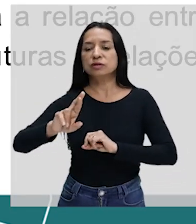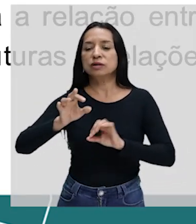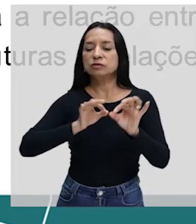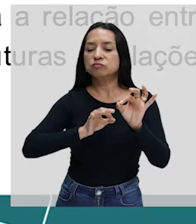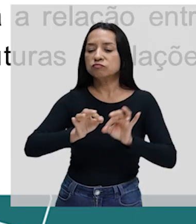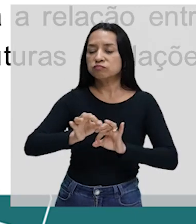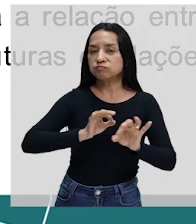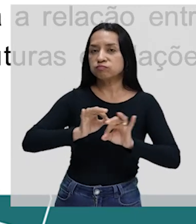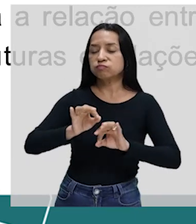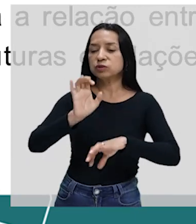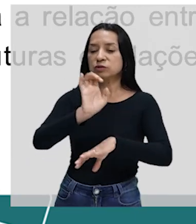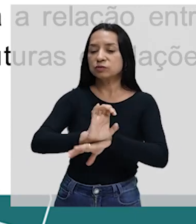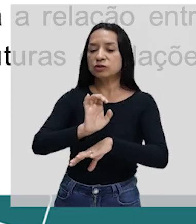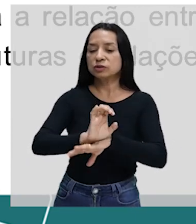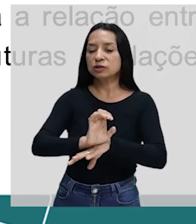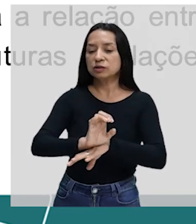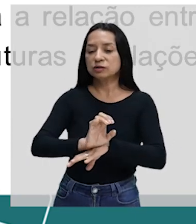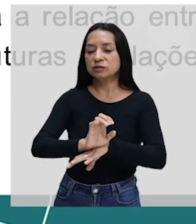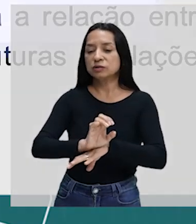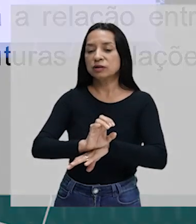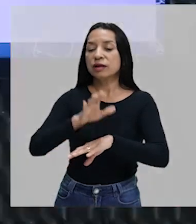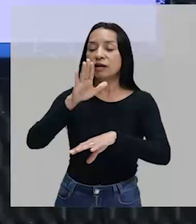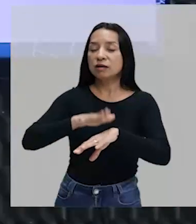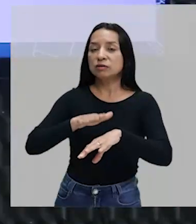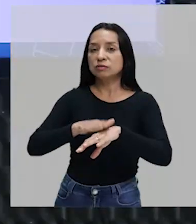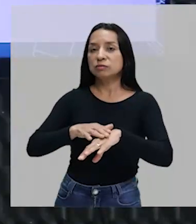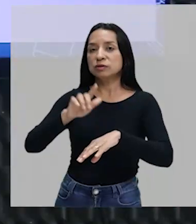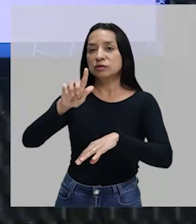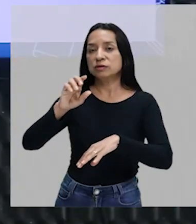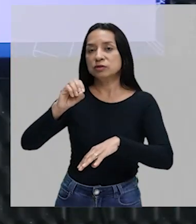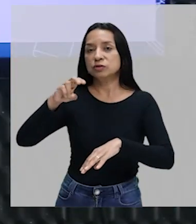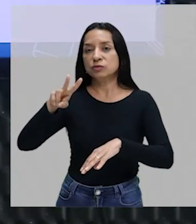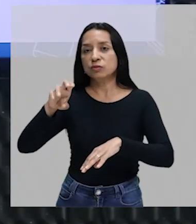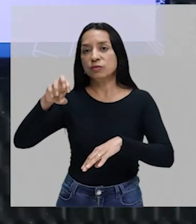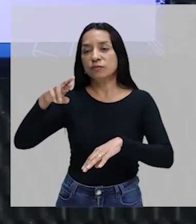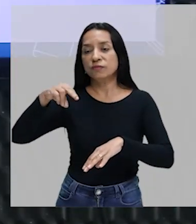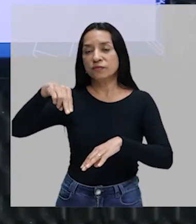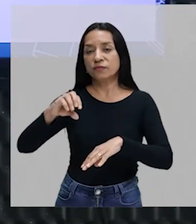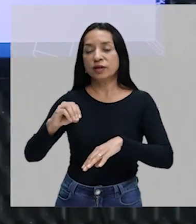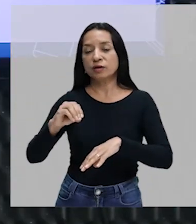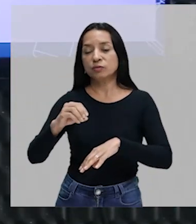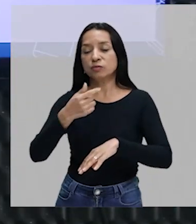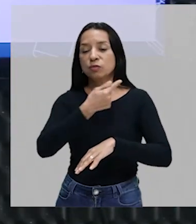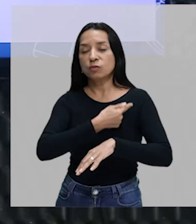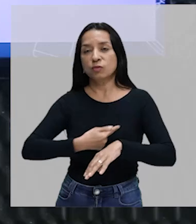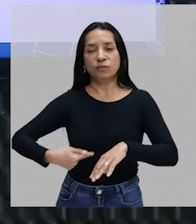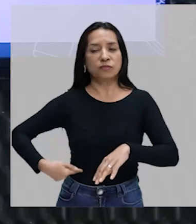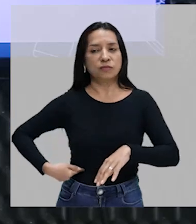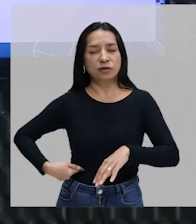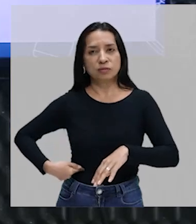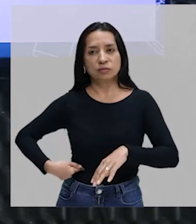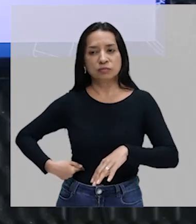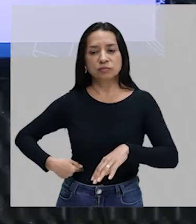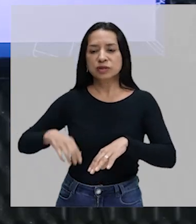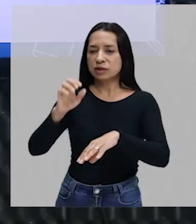Estado é chamada de governo. Governo e Estado não são a mesma